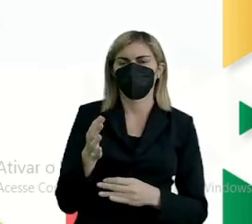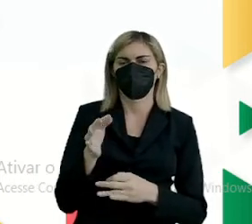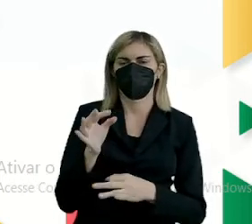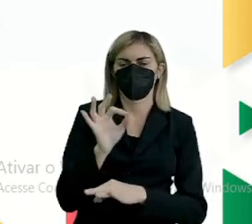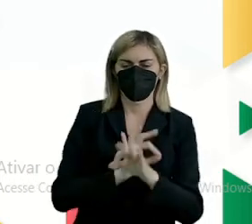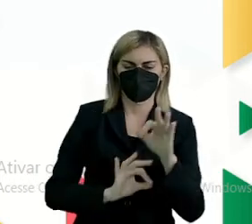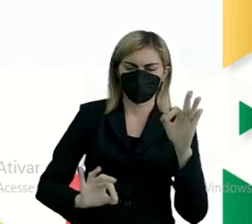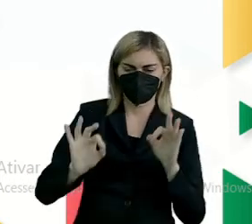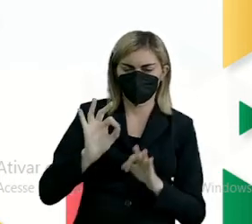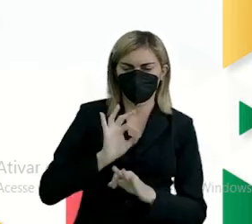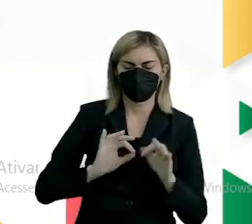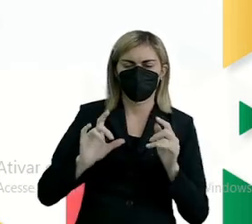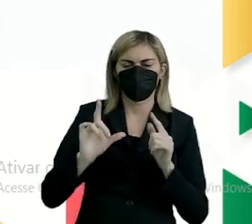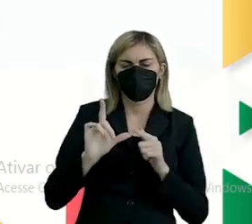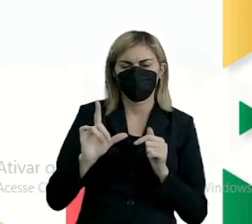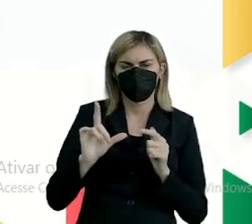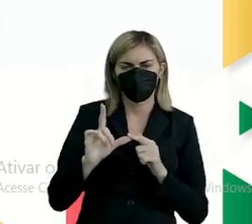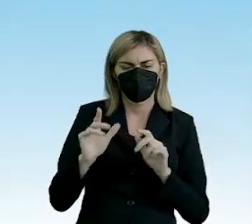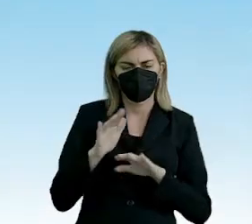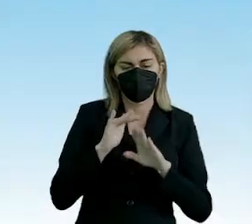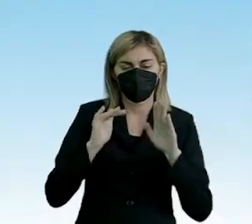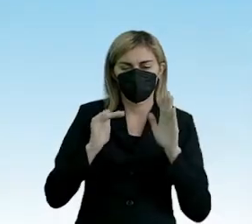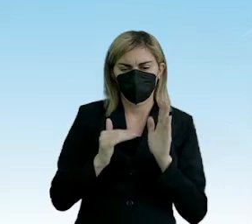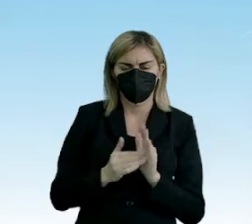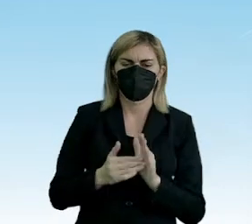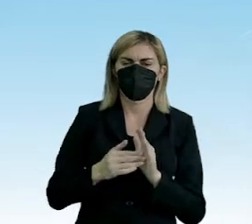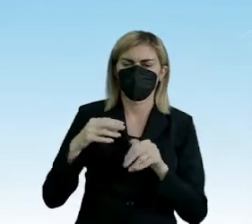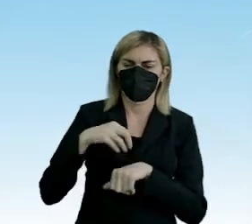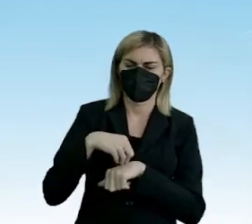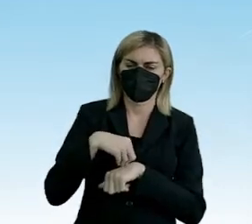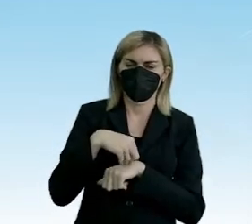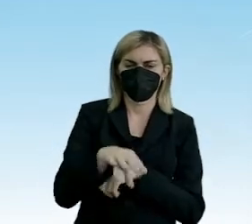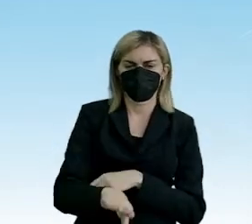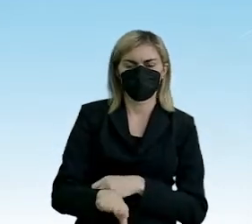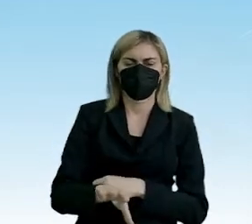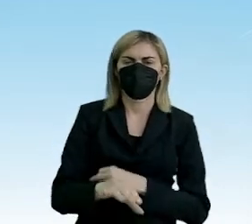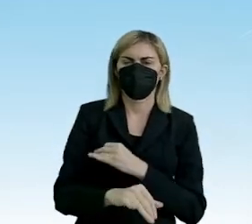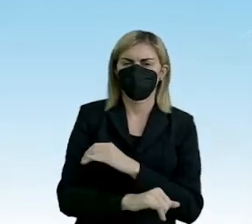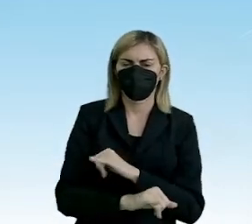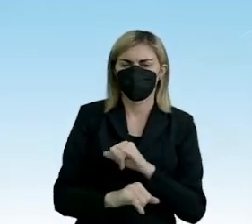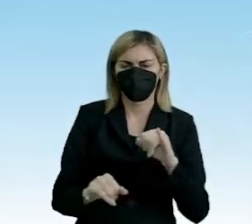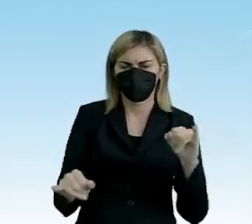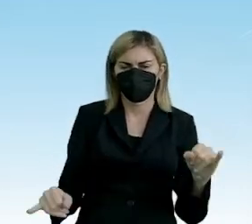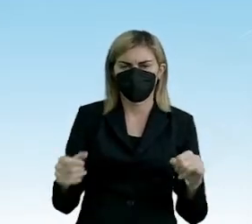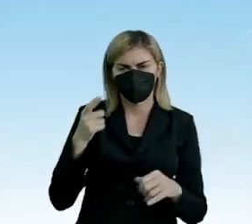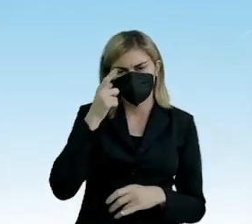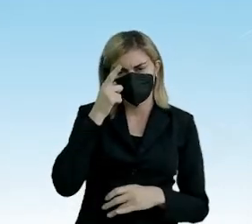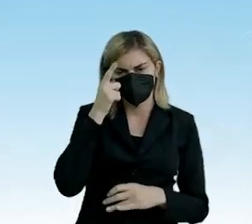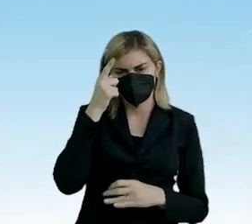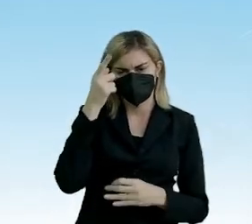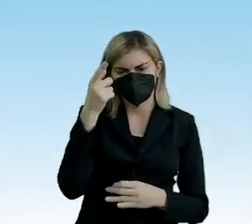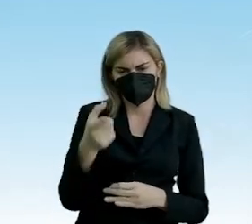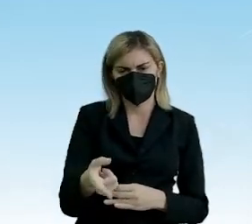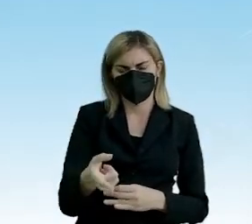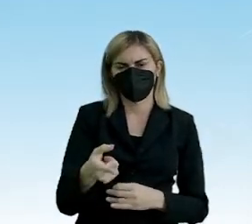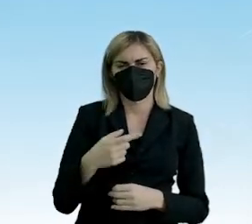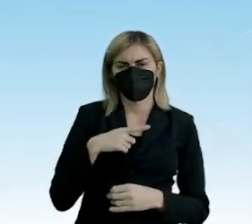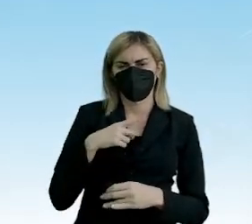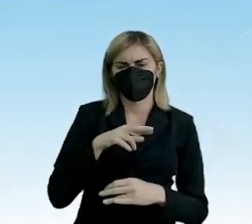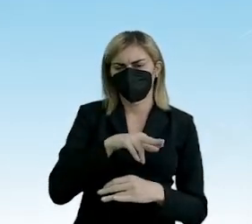fonte das letras. Tudo isso passa, transmite uma intencionalidade e há